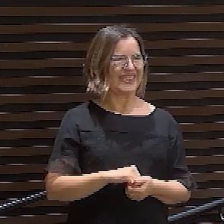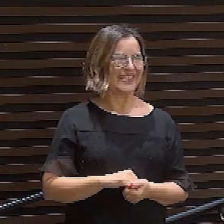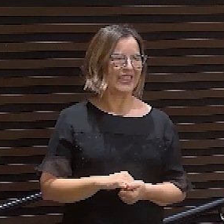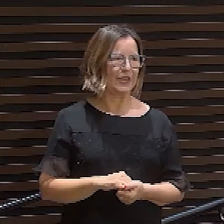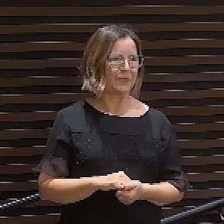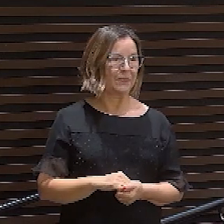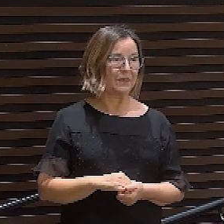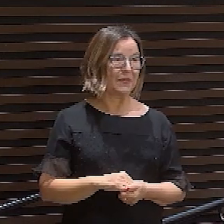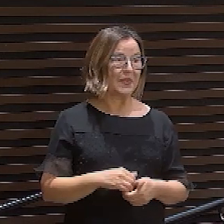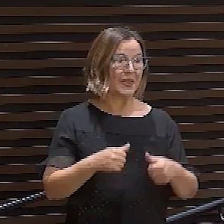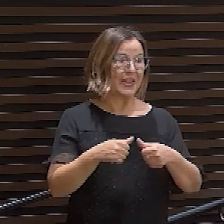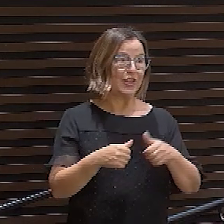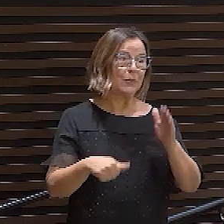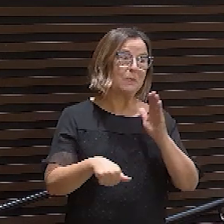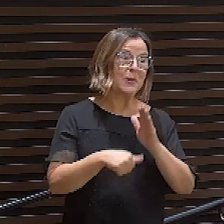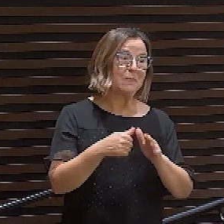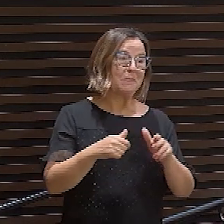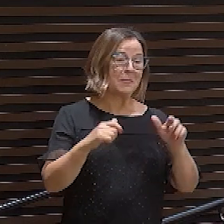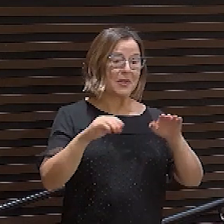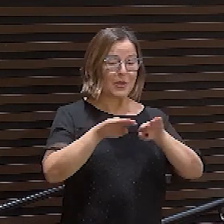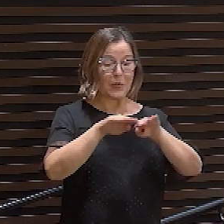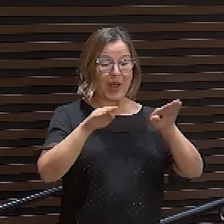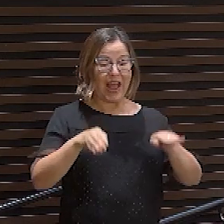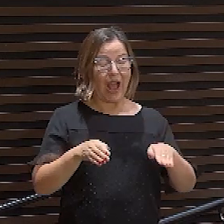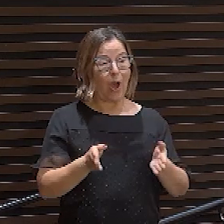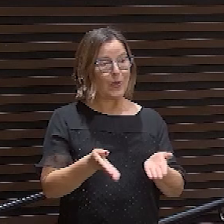Este é o primeiro altar,